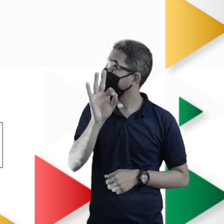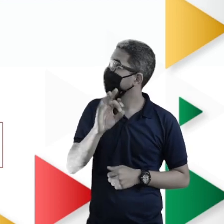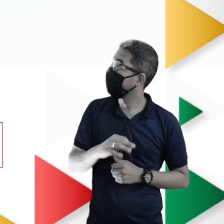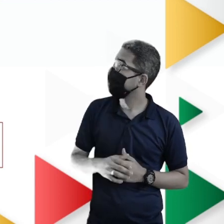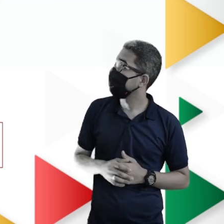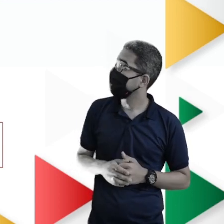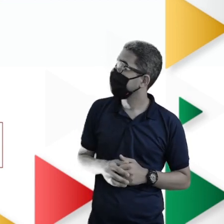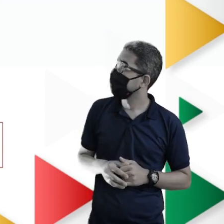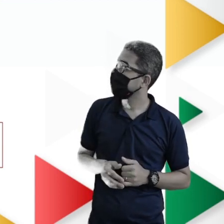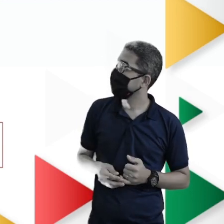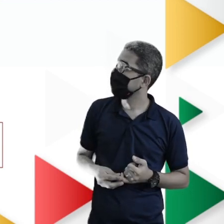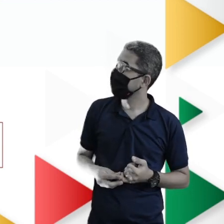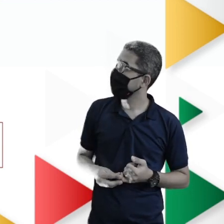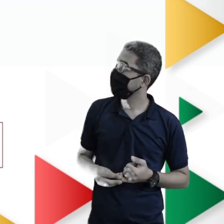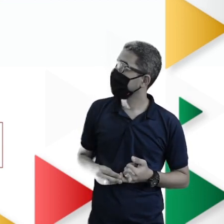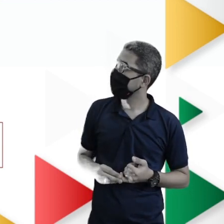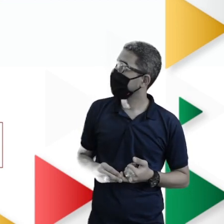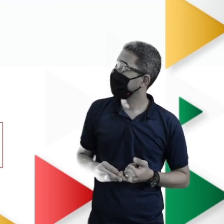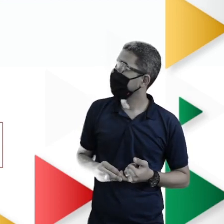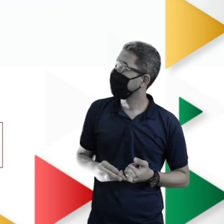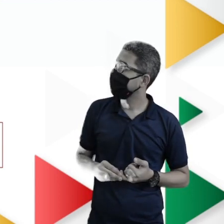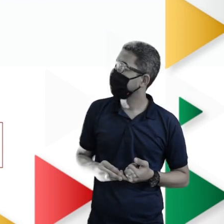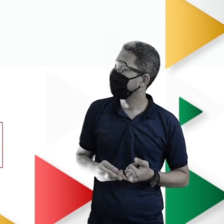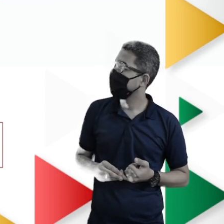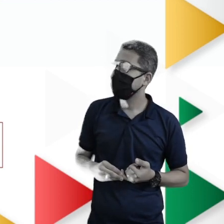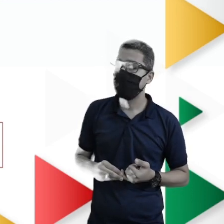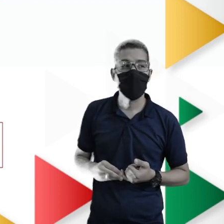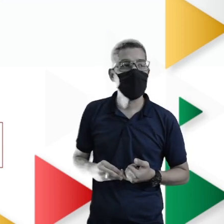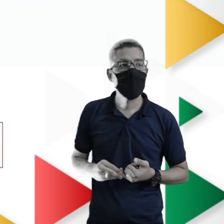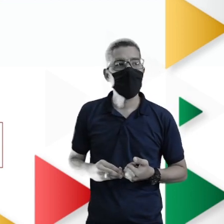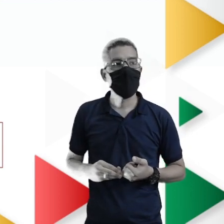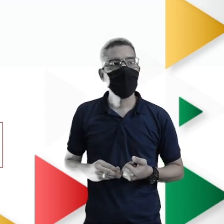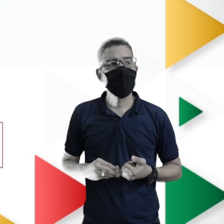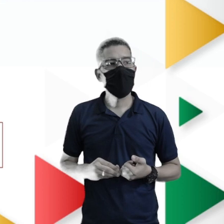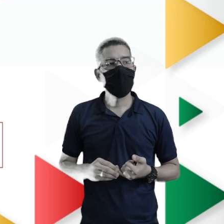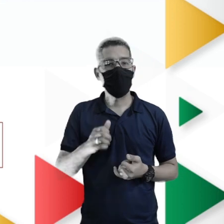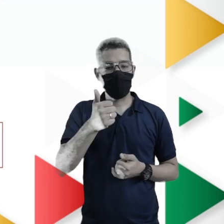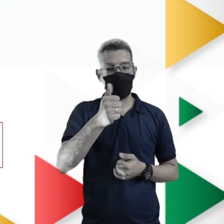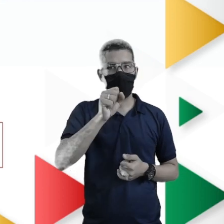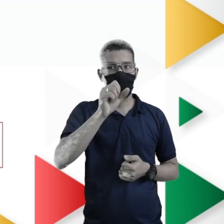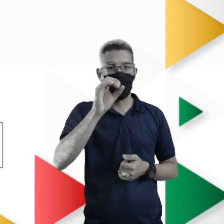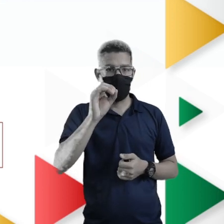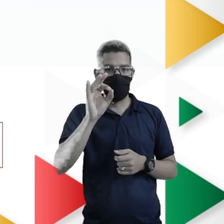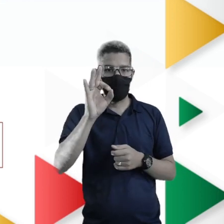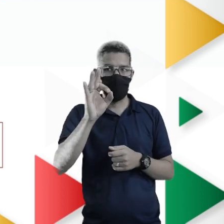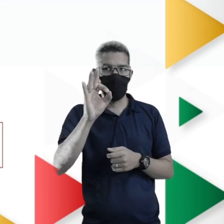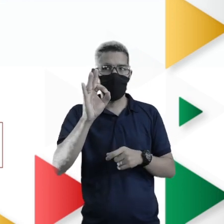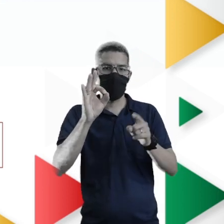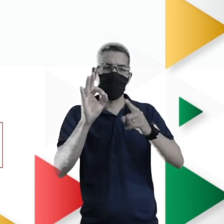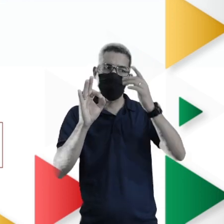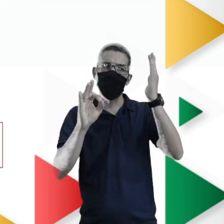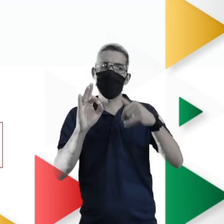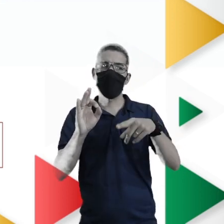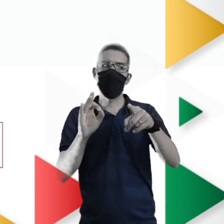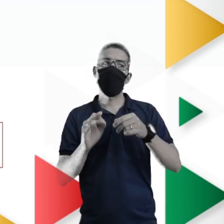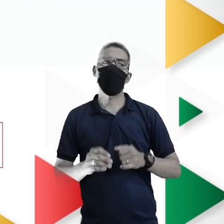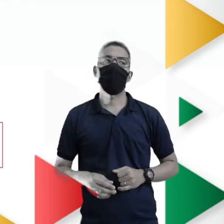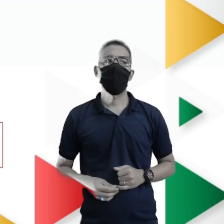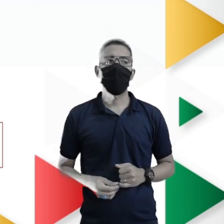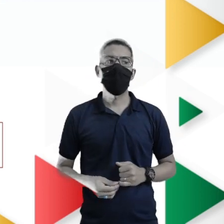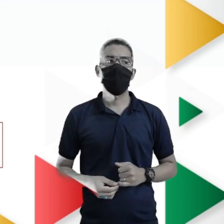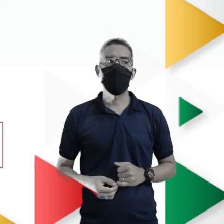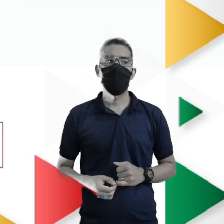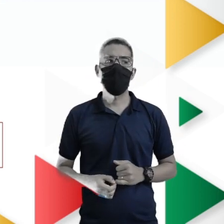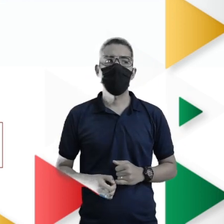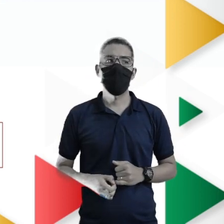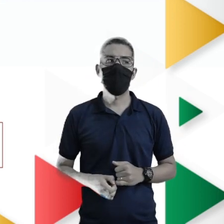E aí, quando você dá no skate, faz uma manobra de 180 graus, você agora já vai saber como é que ela funciona. Fechou? Pode